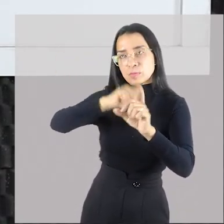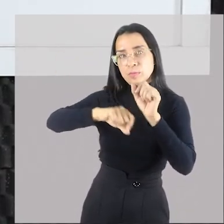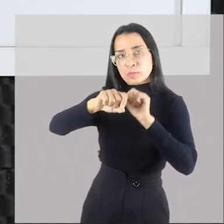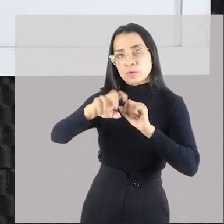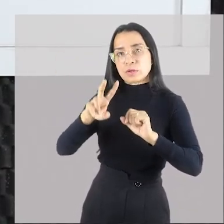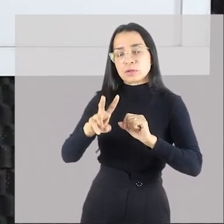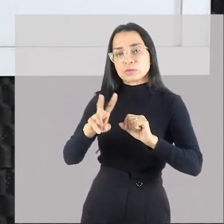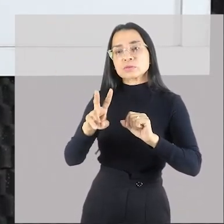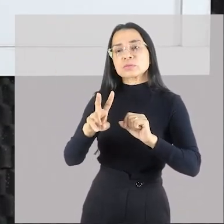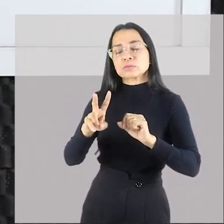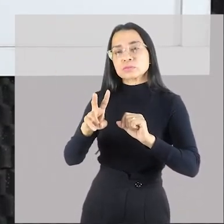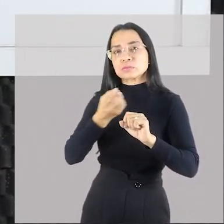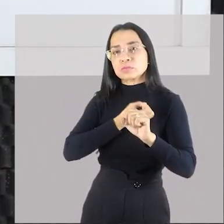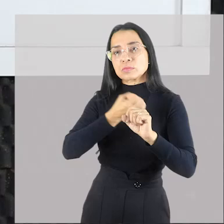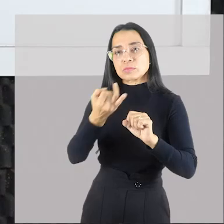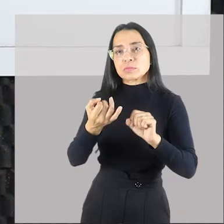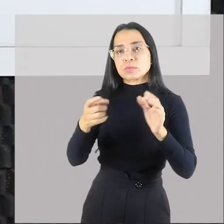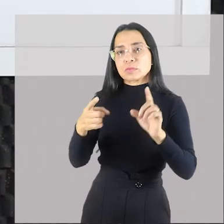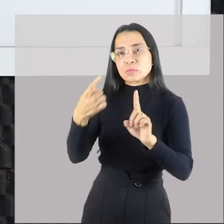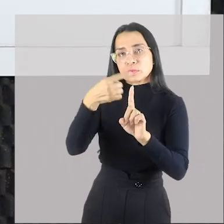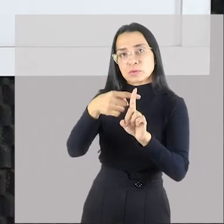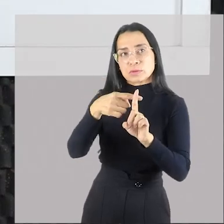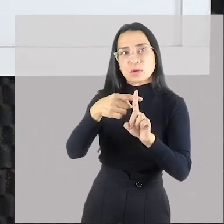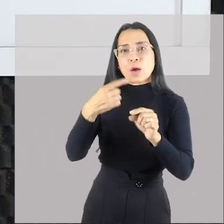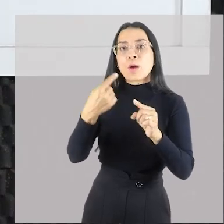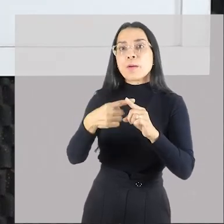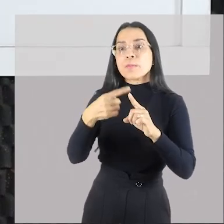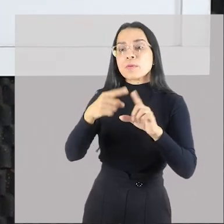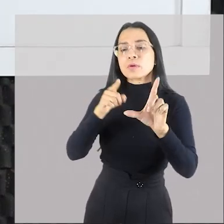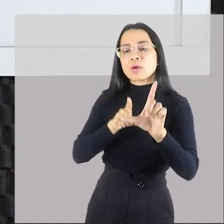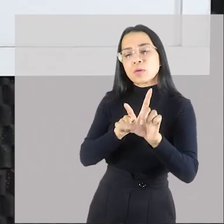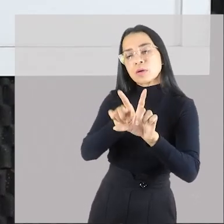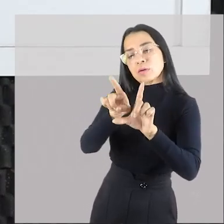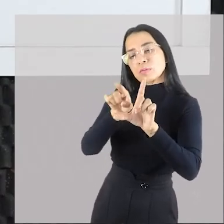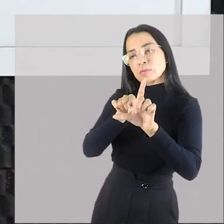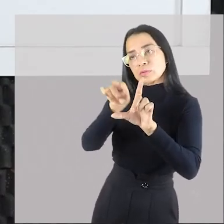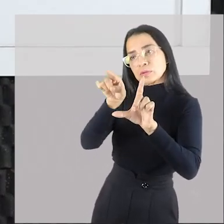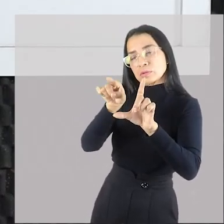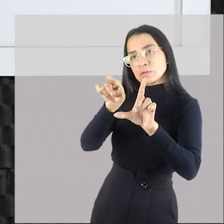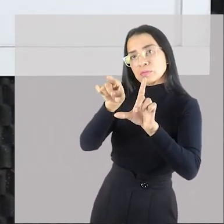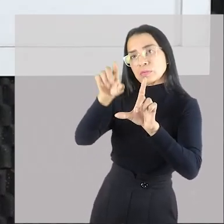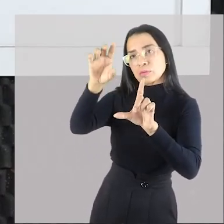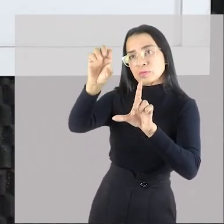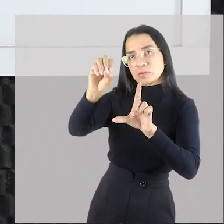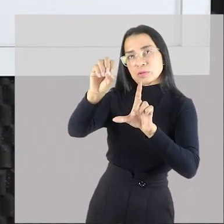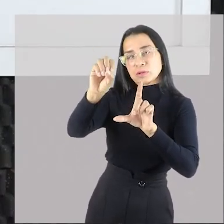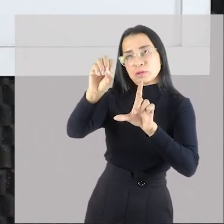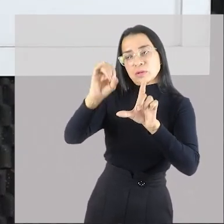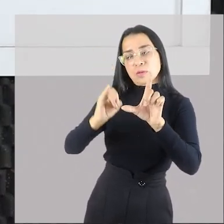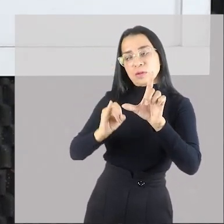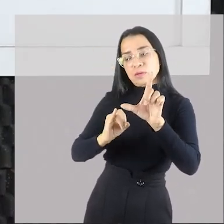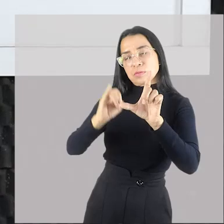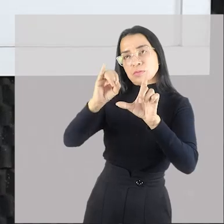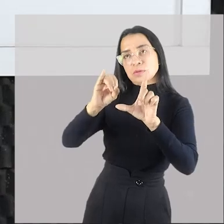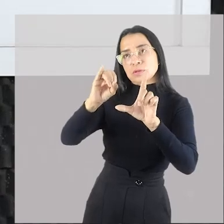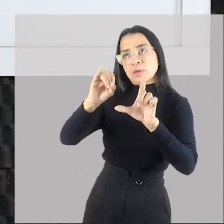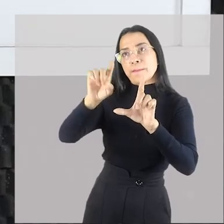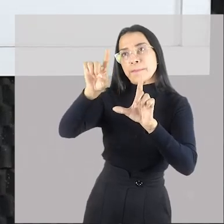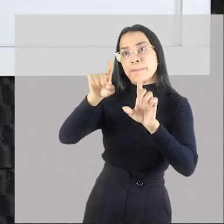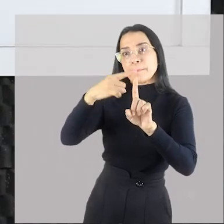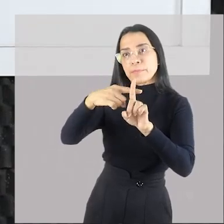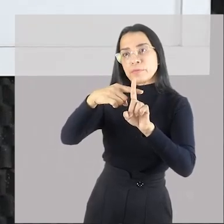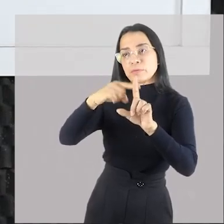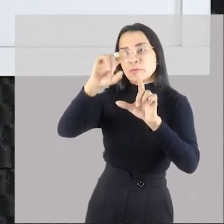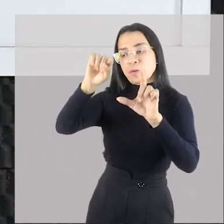positivo. Por quê? Porque o gráfico está para cima. Você sabe que do zero para cima, imagens positivas, do zero para baixo, imagens